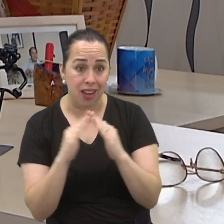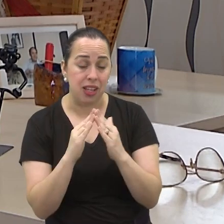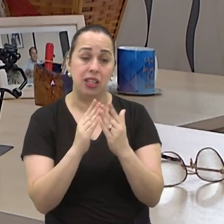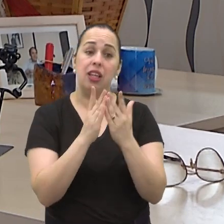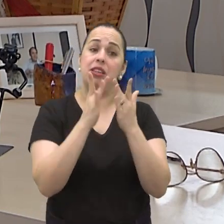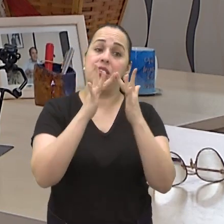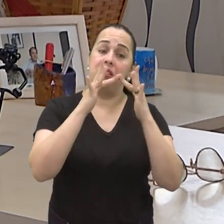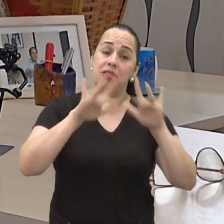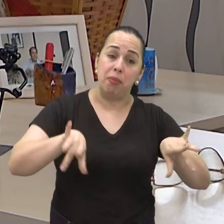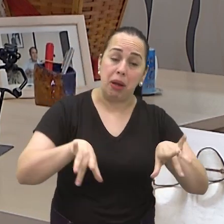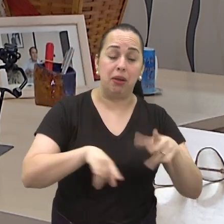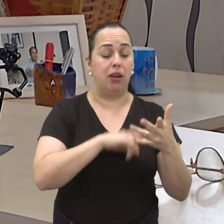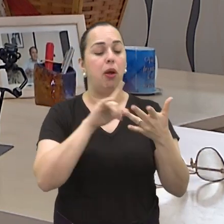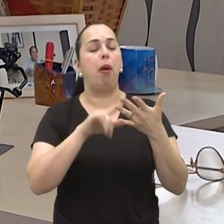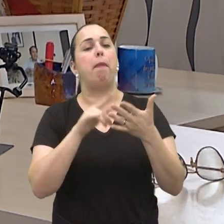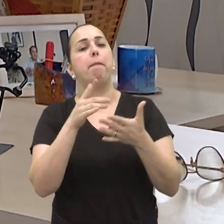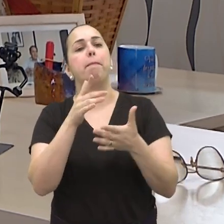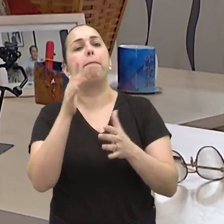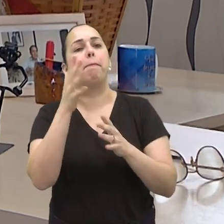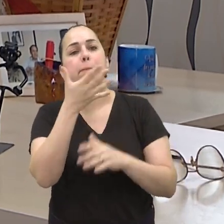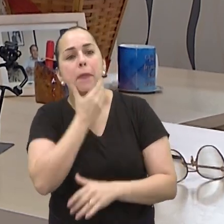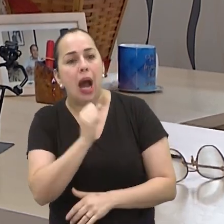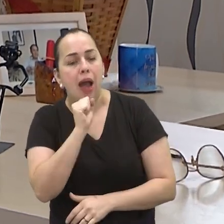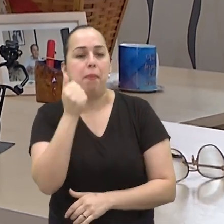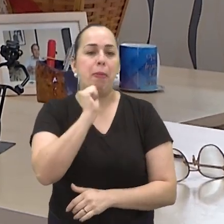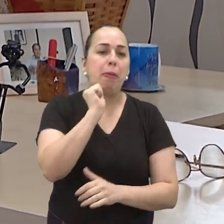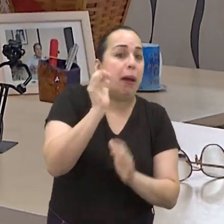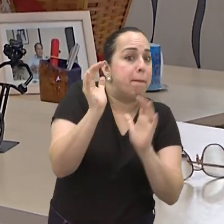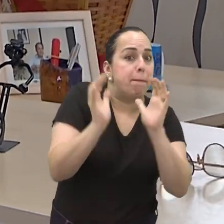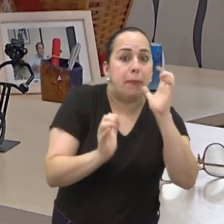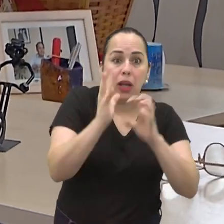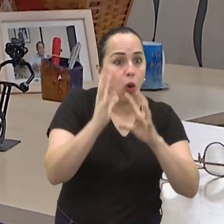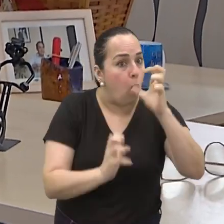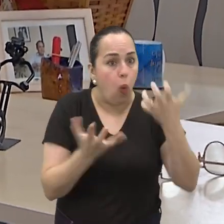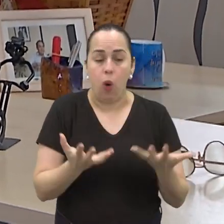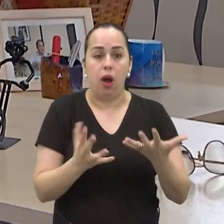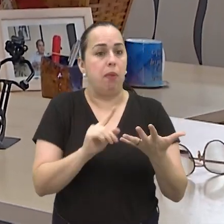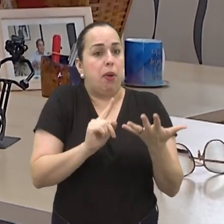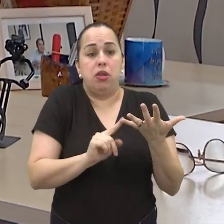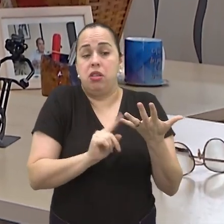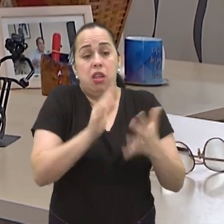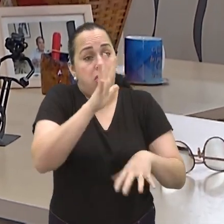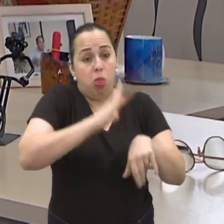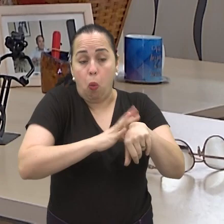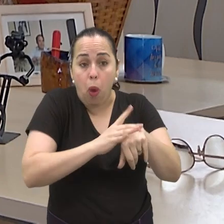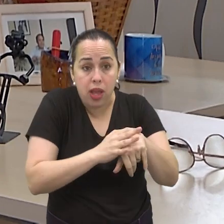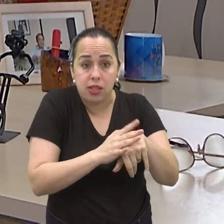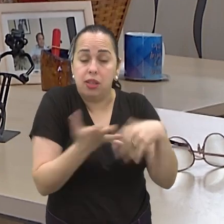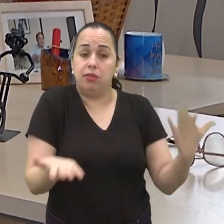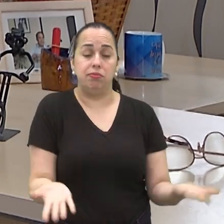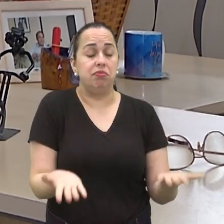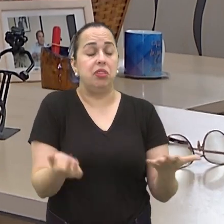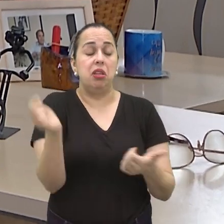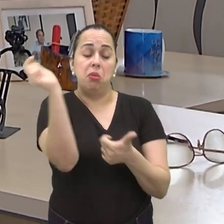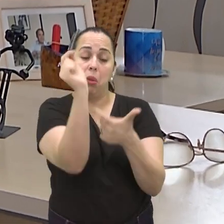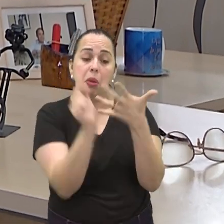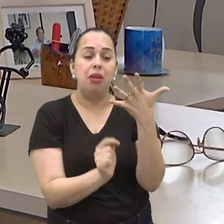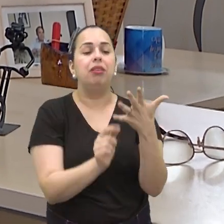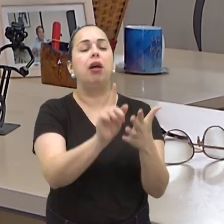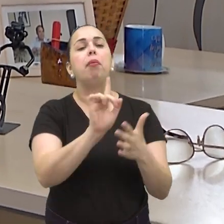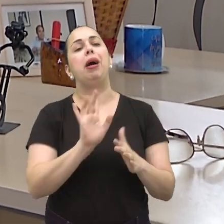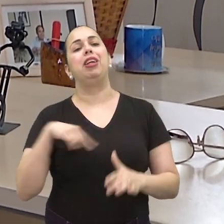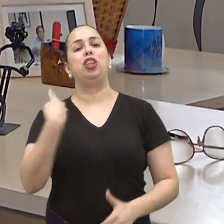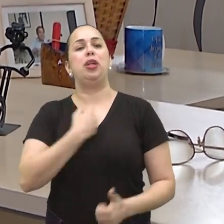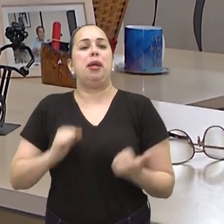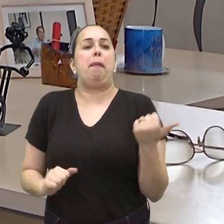algum motivo, ou uma separação, alguma briga com pais, qualquer coisa. Muitas coisas acontecem, uma doença na família,